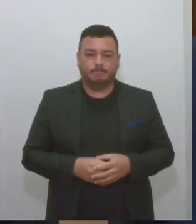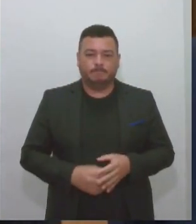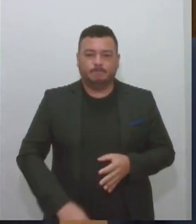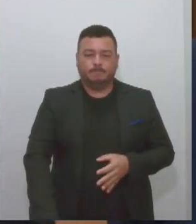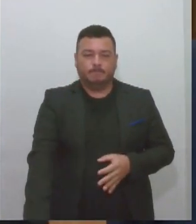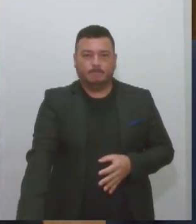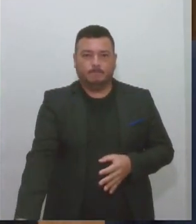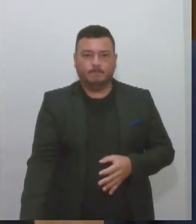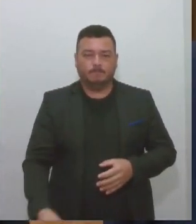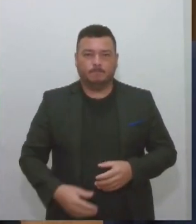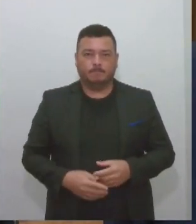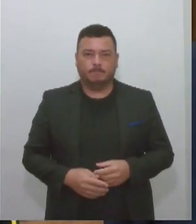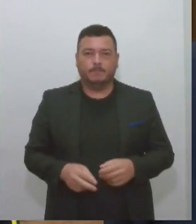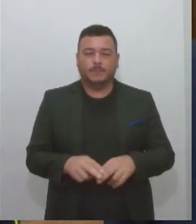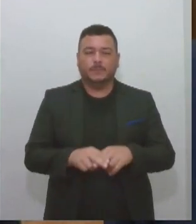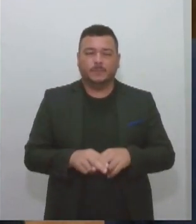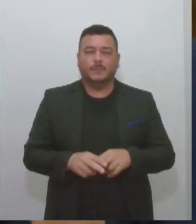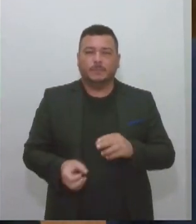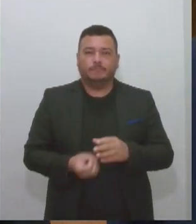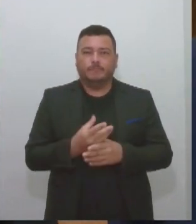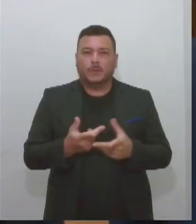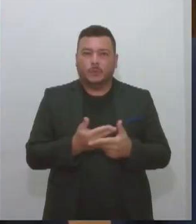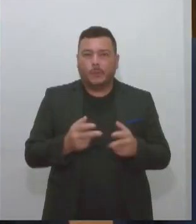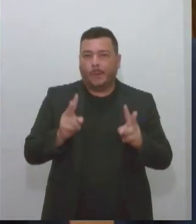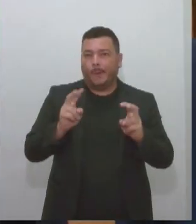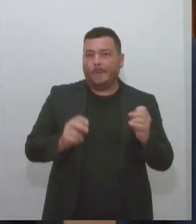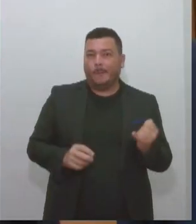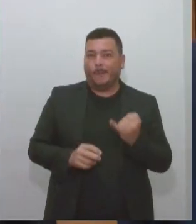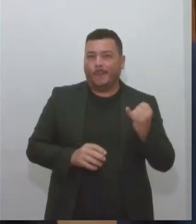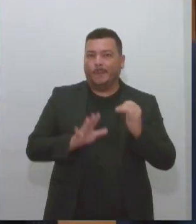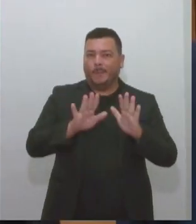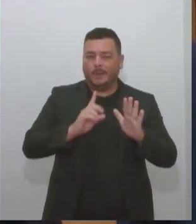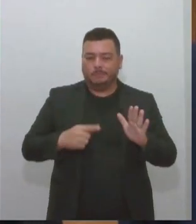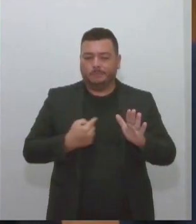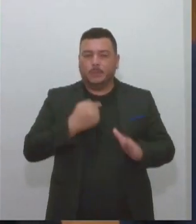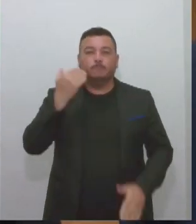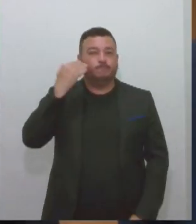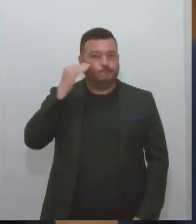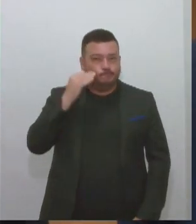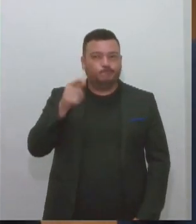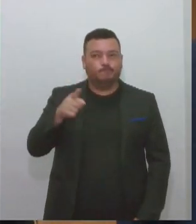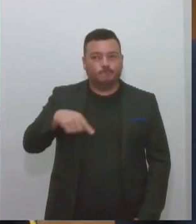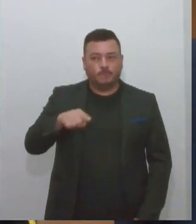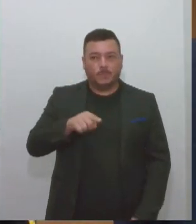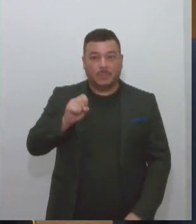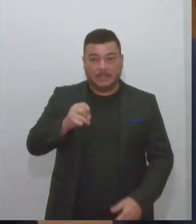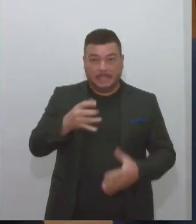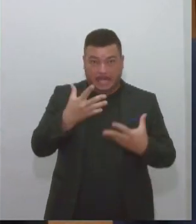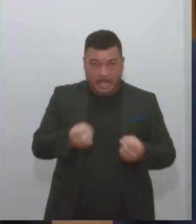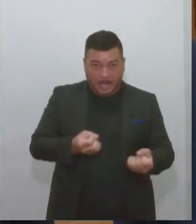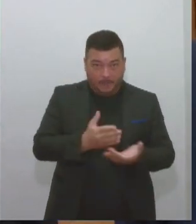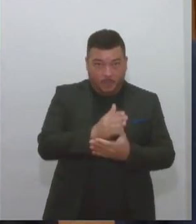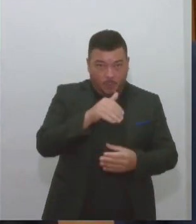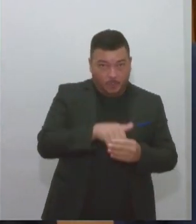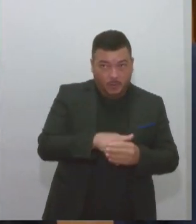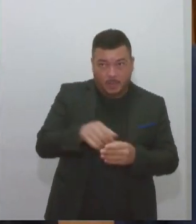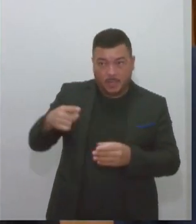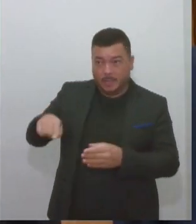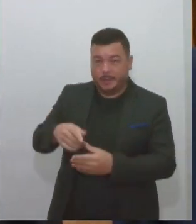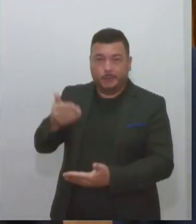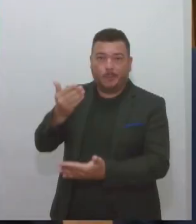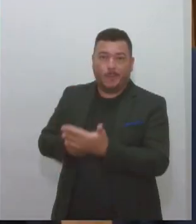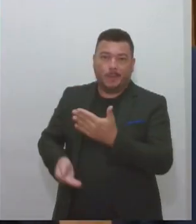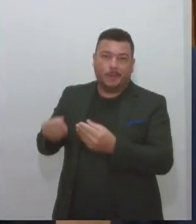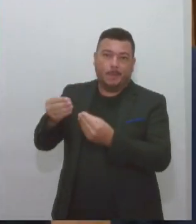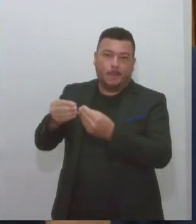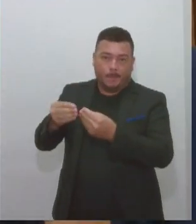Tão importante o tema que é. Mas a gente entendeu que eles ficariam descobertos se esse projeto fosse votado. E como os deputados da